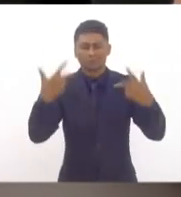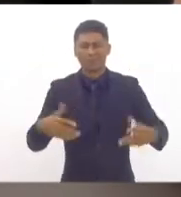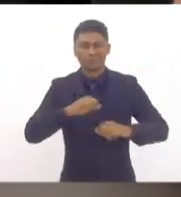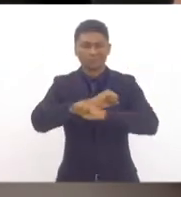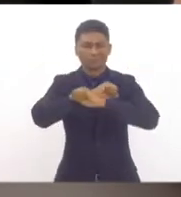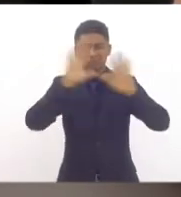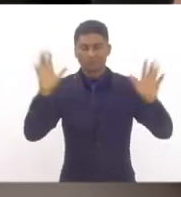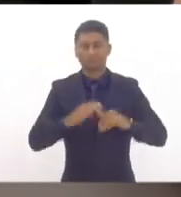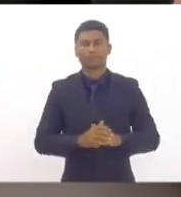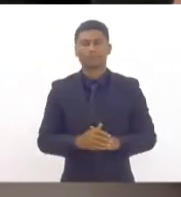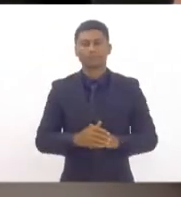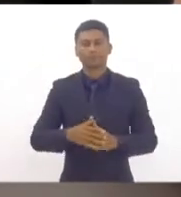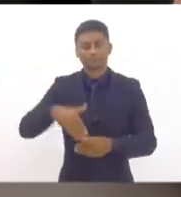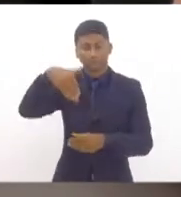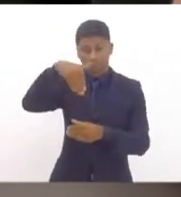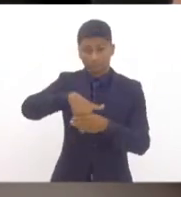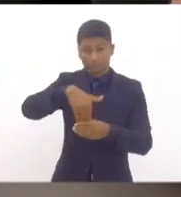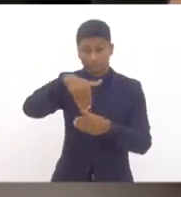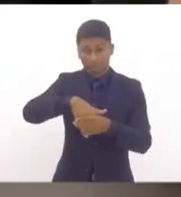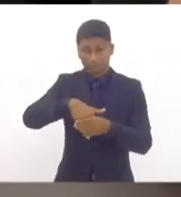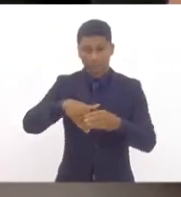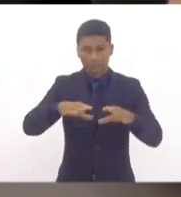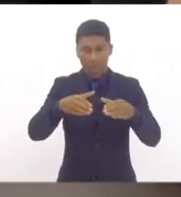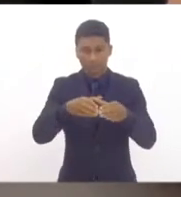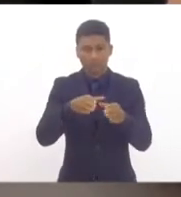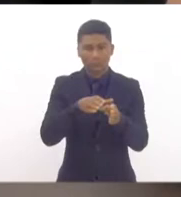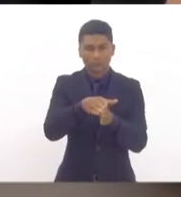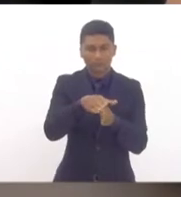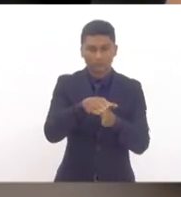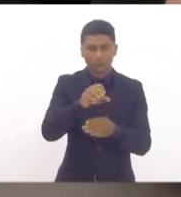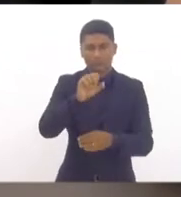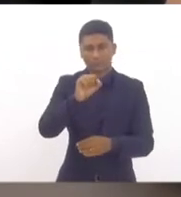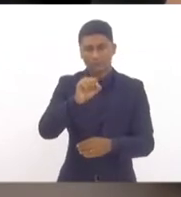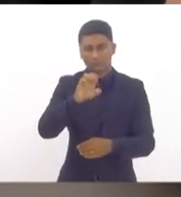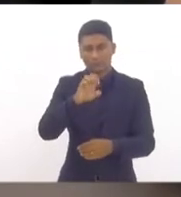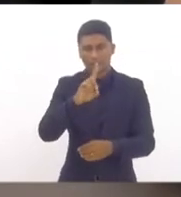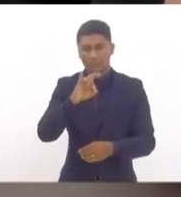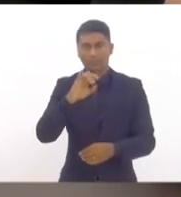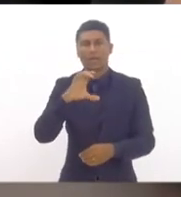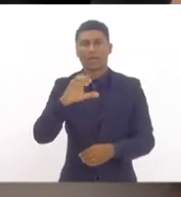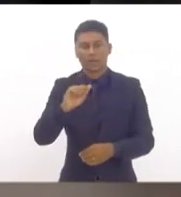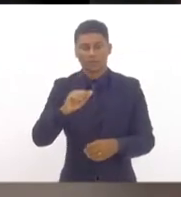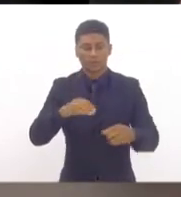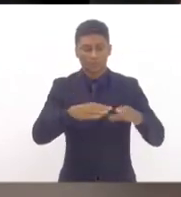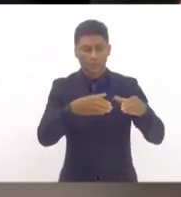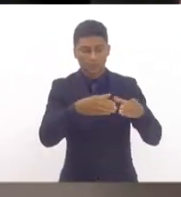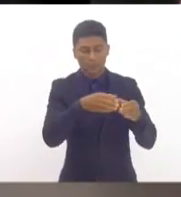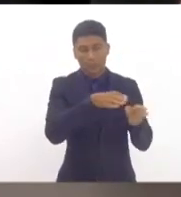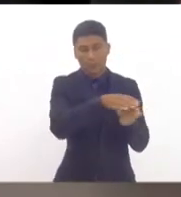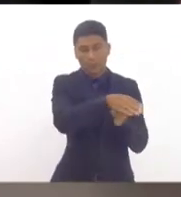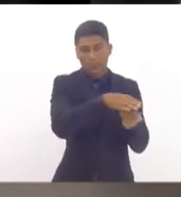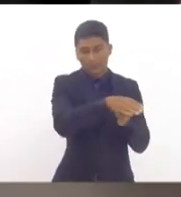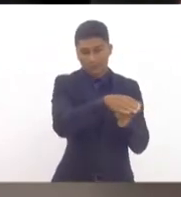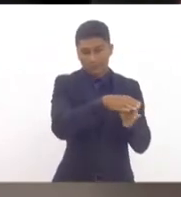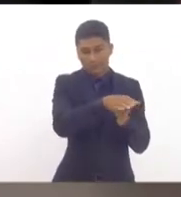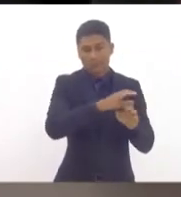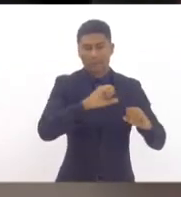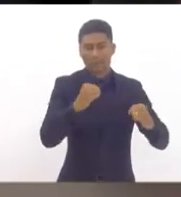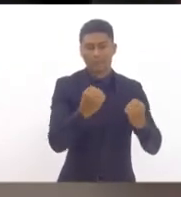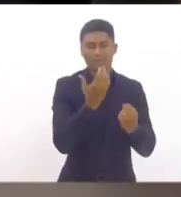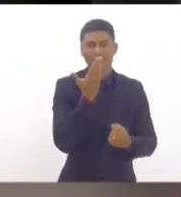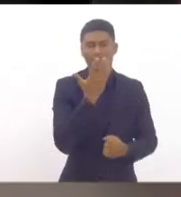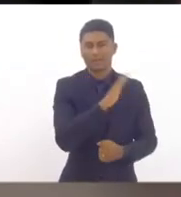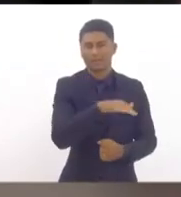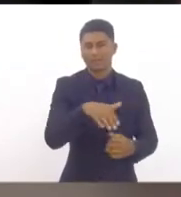voto é do Conselho Estadual, do SEDCA, e, portanto, o Conselho Estadual de Defesa da Criança e do Adolescente, ele tem